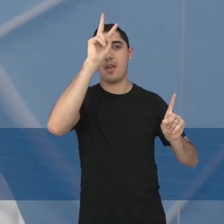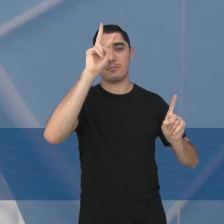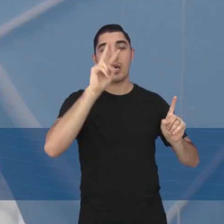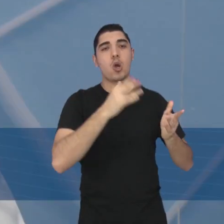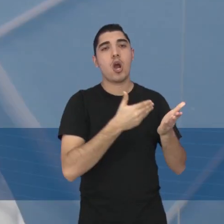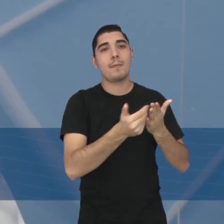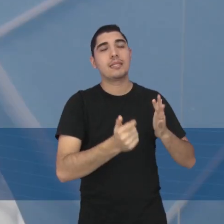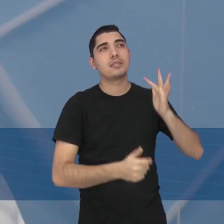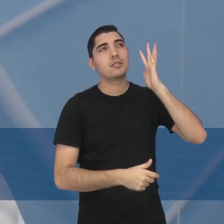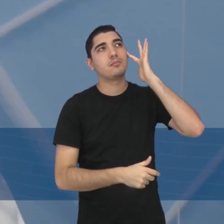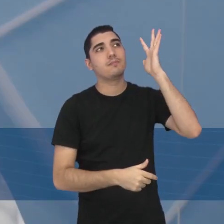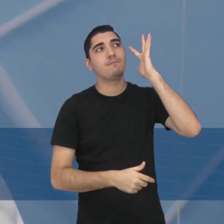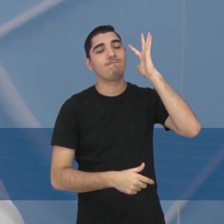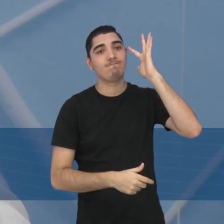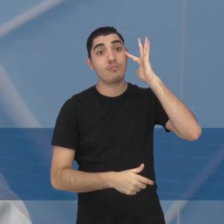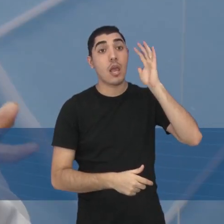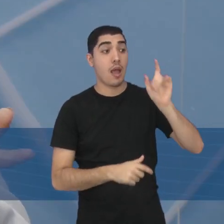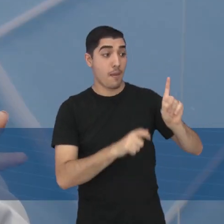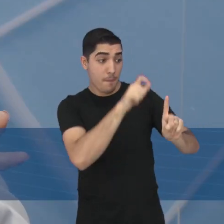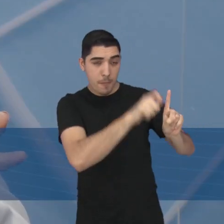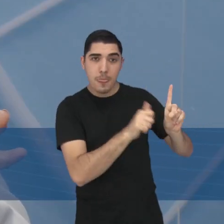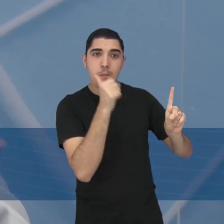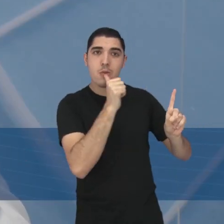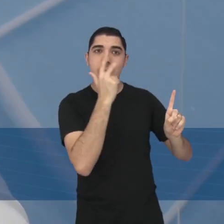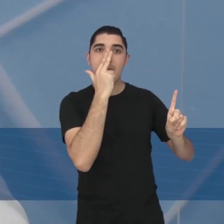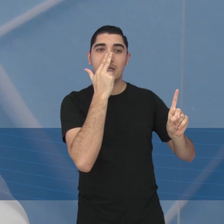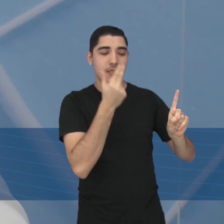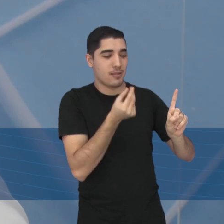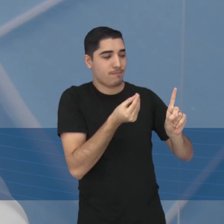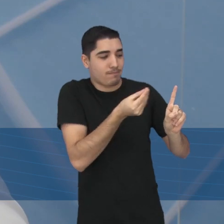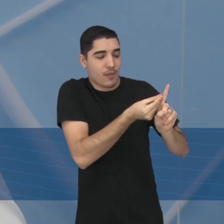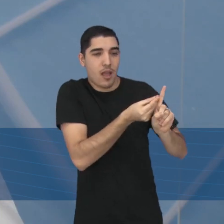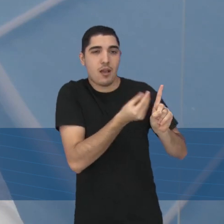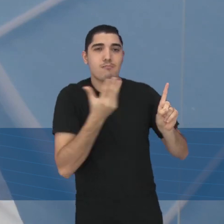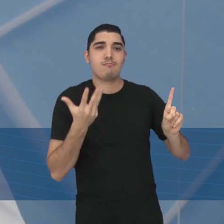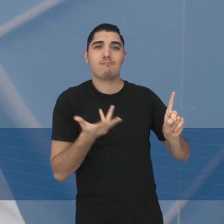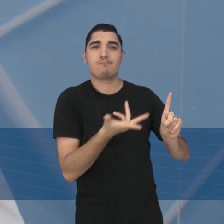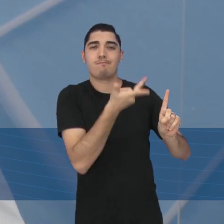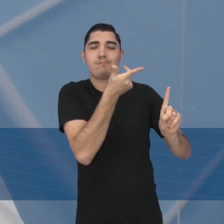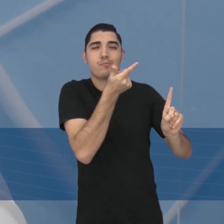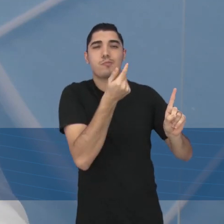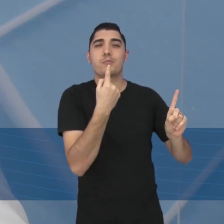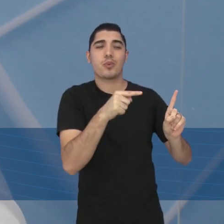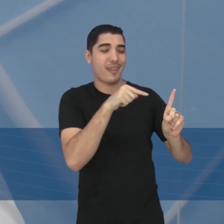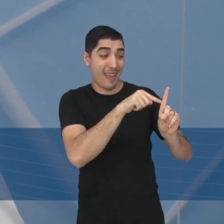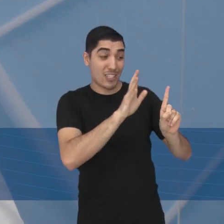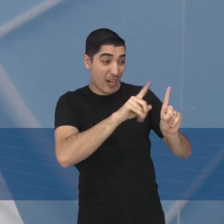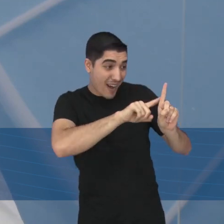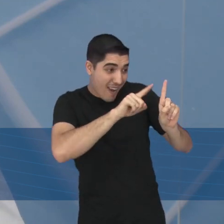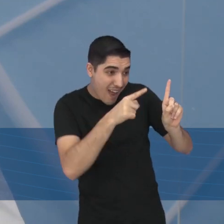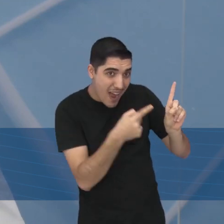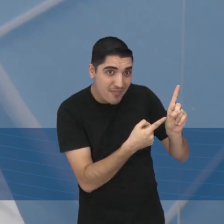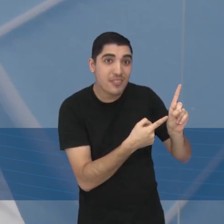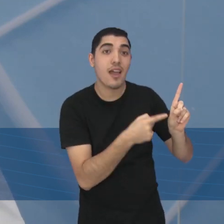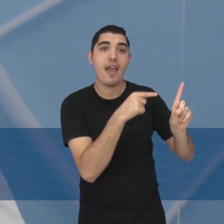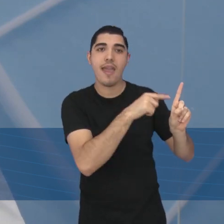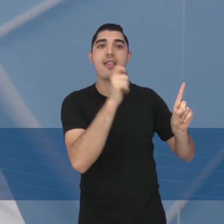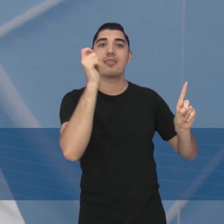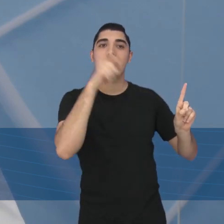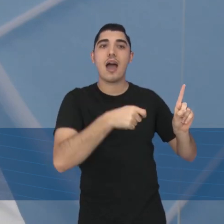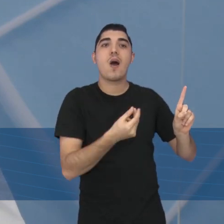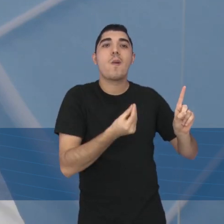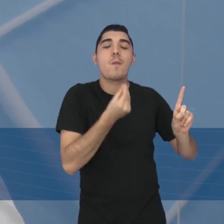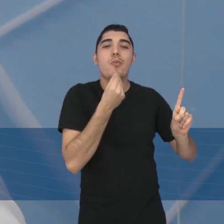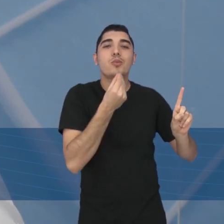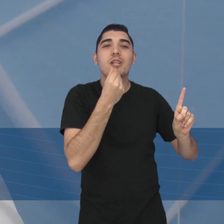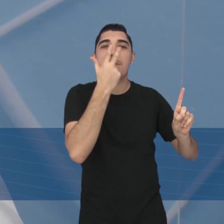começa a pensar. Então a mulher, quando é uma coisa linda também, né, pra gente, que a mulher, quando a gente gesta, quando a gente vai ter um filho, a gente tem a